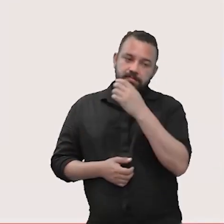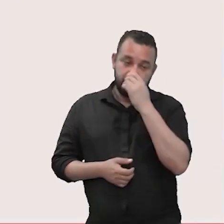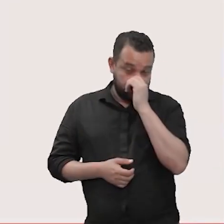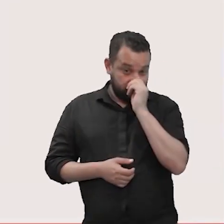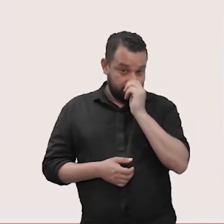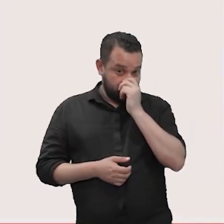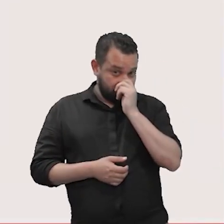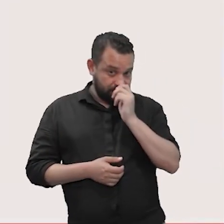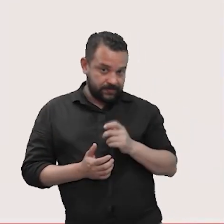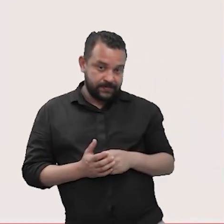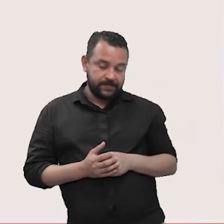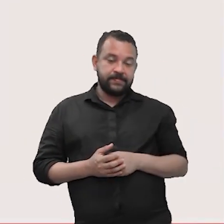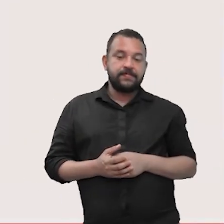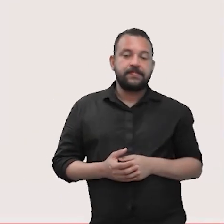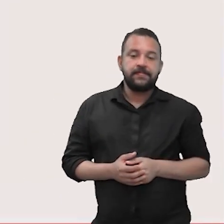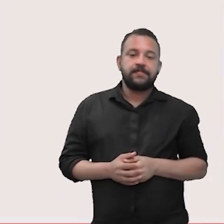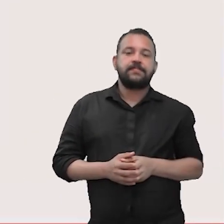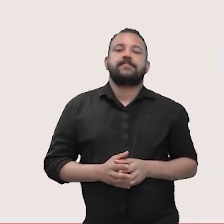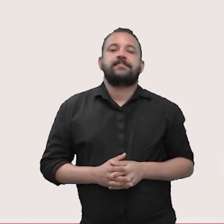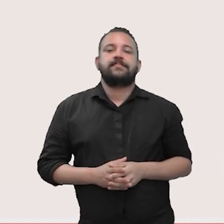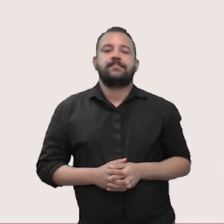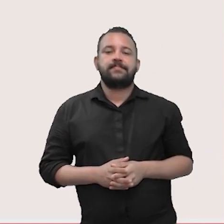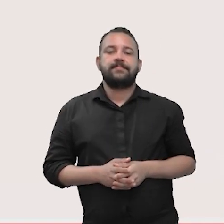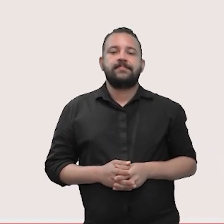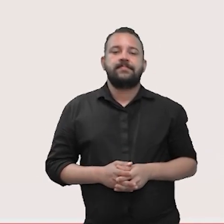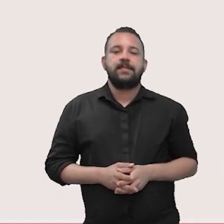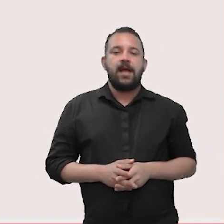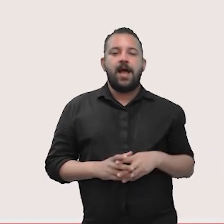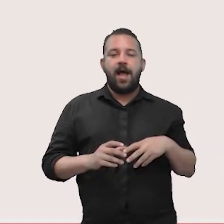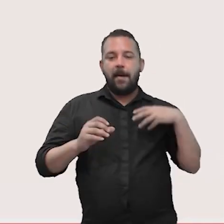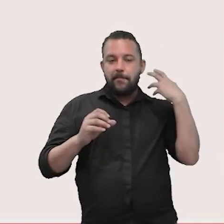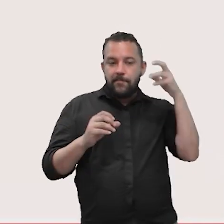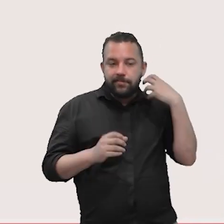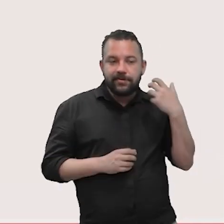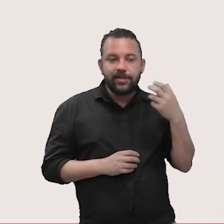Olha. A música de Robertão eu já sei qual é.